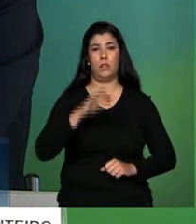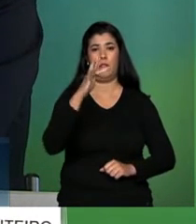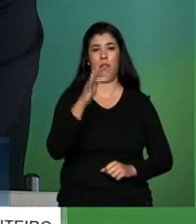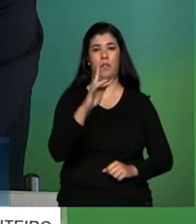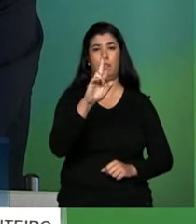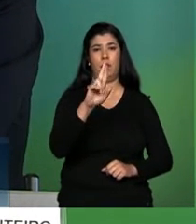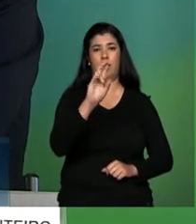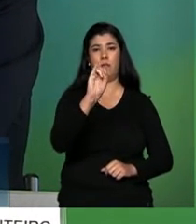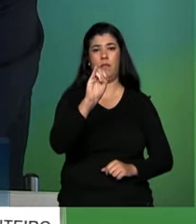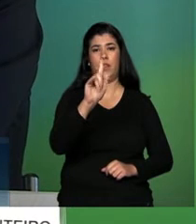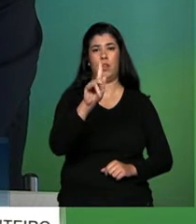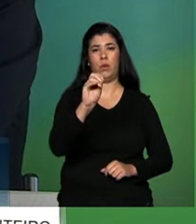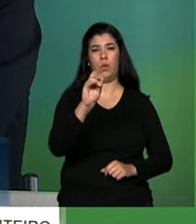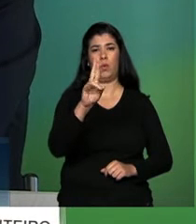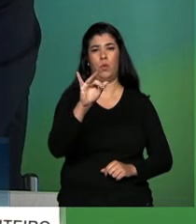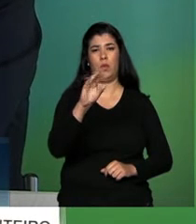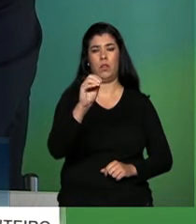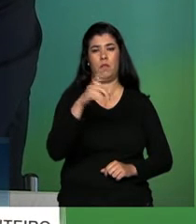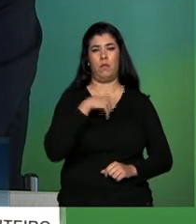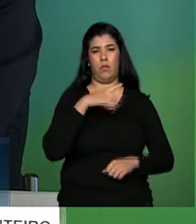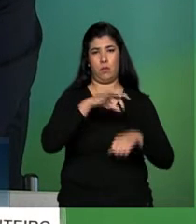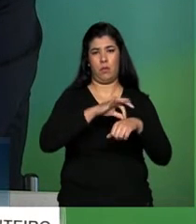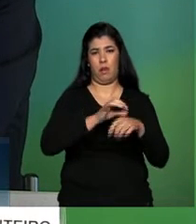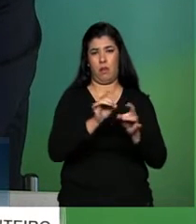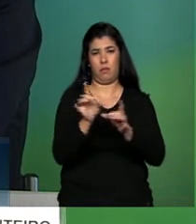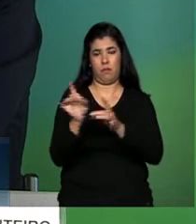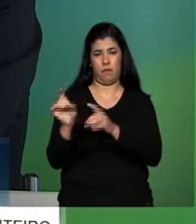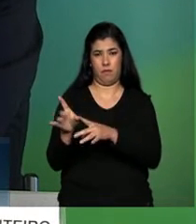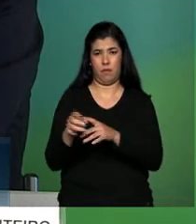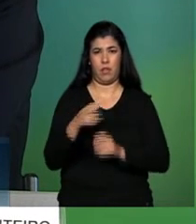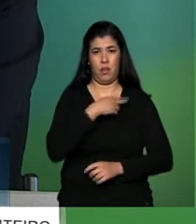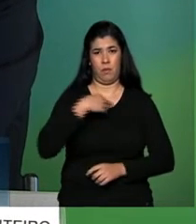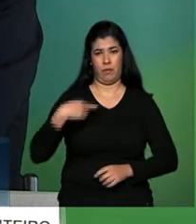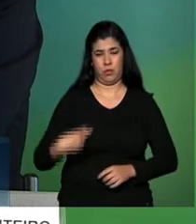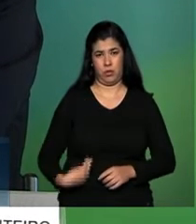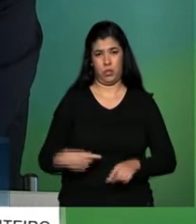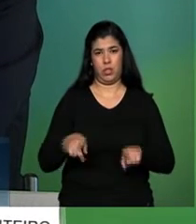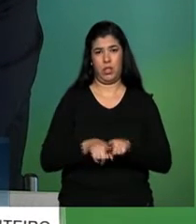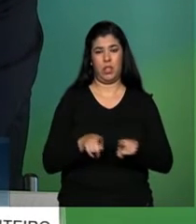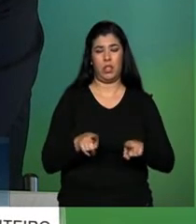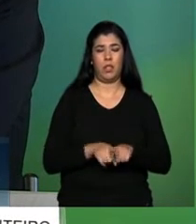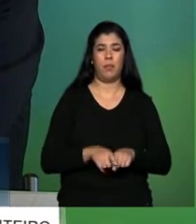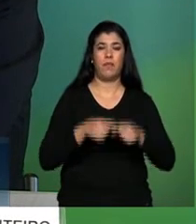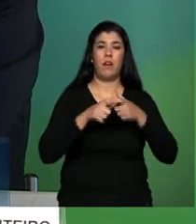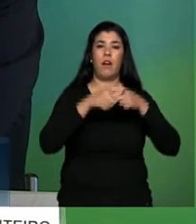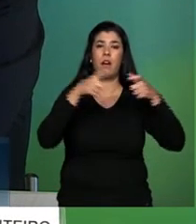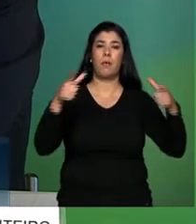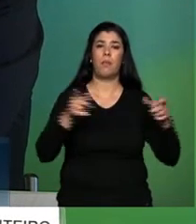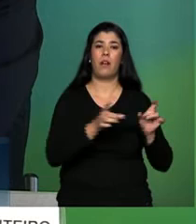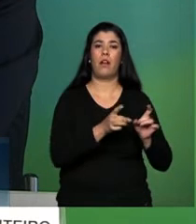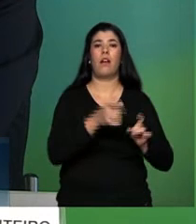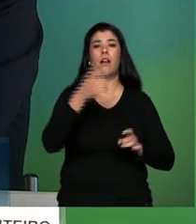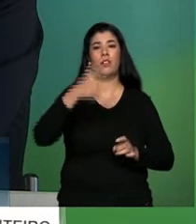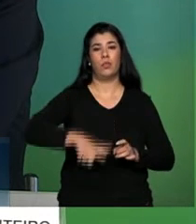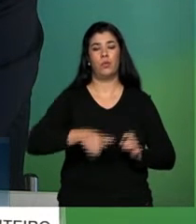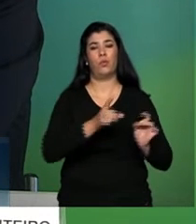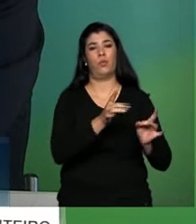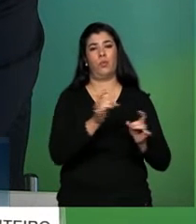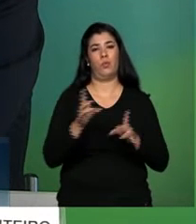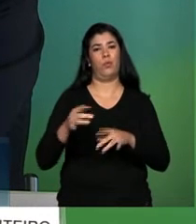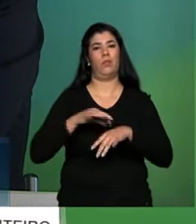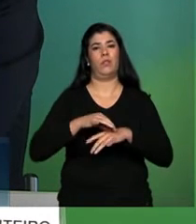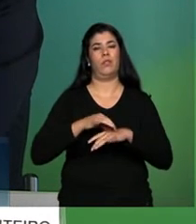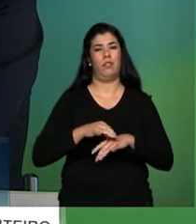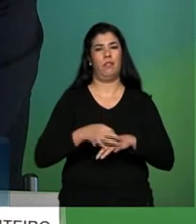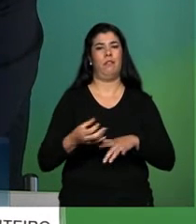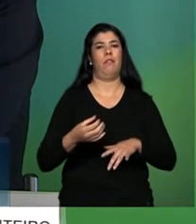Agora está na pauta a questão de ampliar o acesso da carne brasileira ao mercado americano. Portanto, o